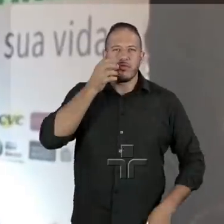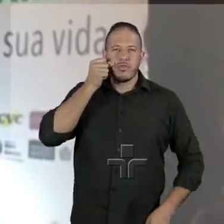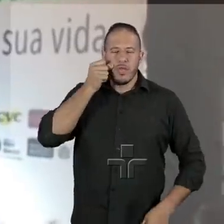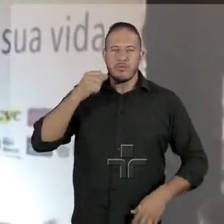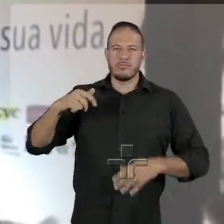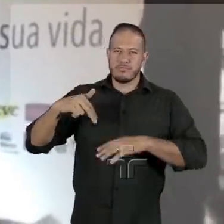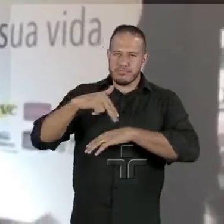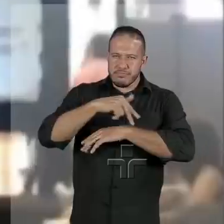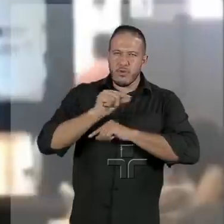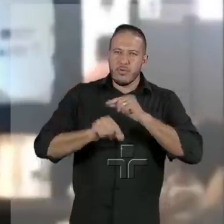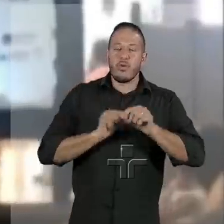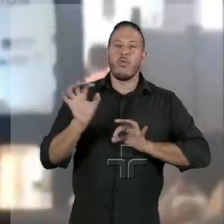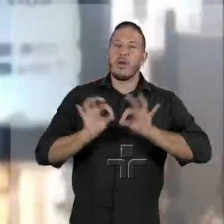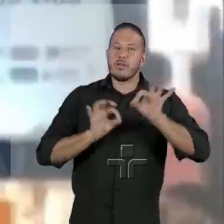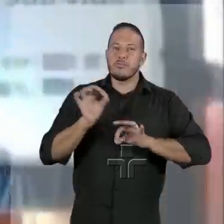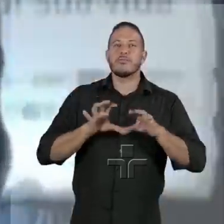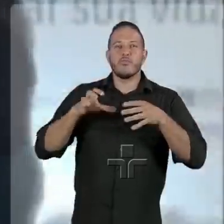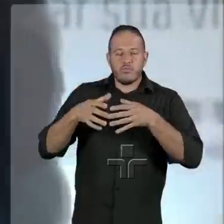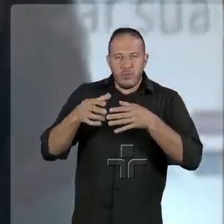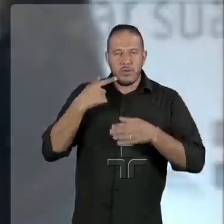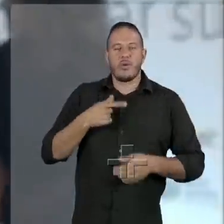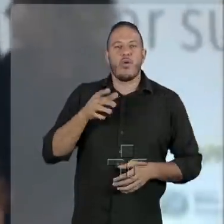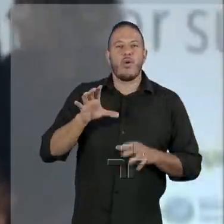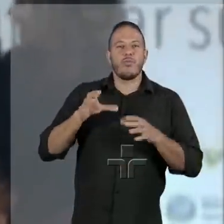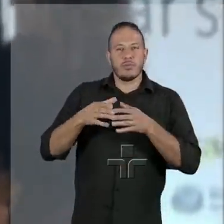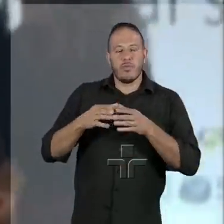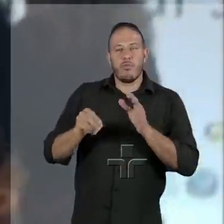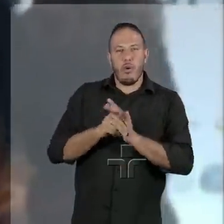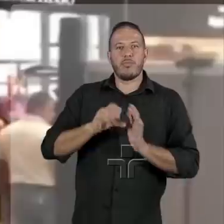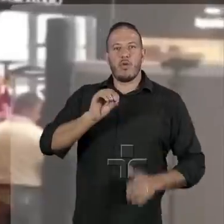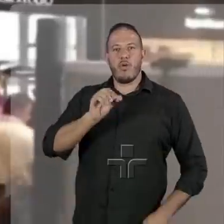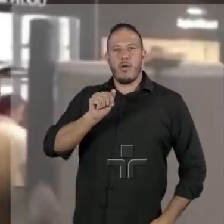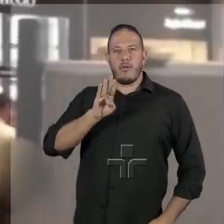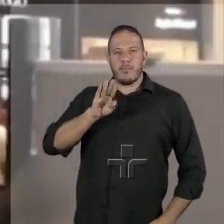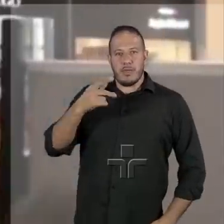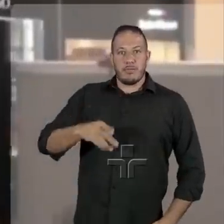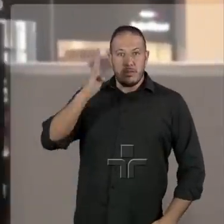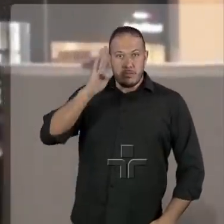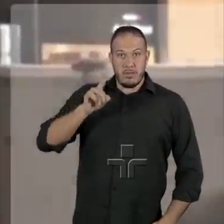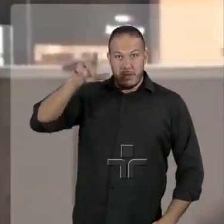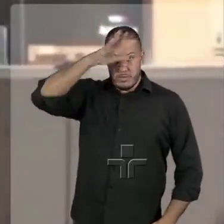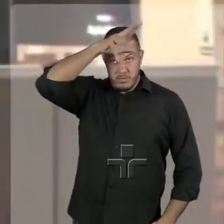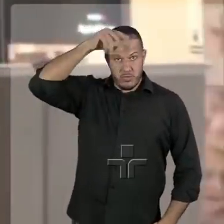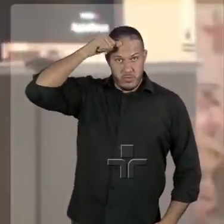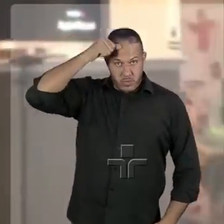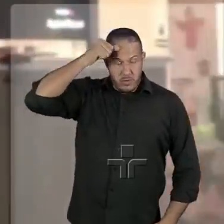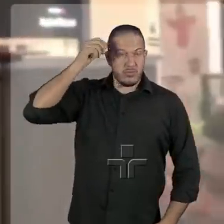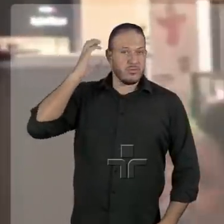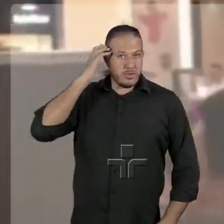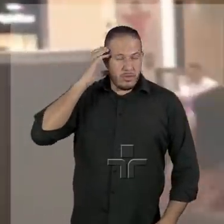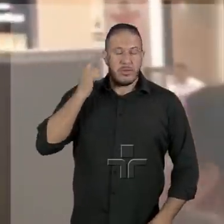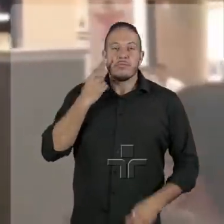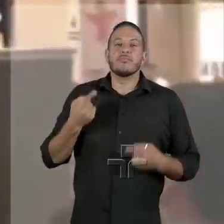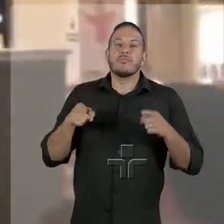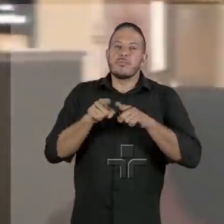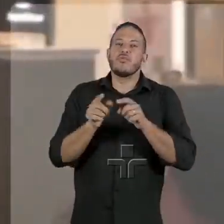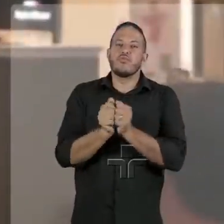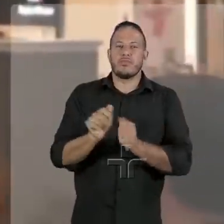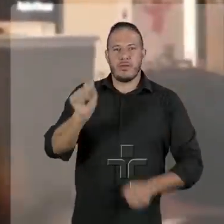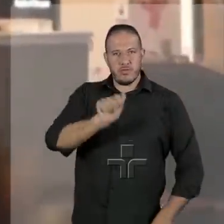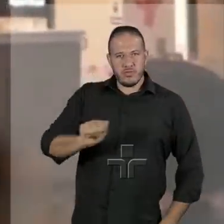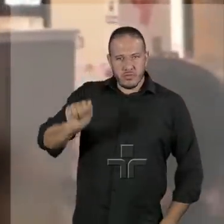foi organizado pela Comissão de Infância e Juventude da Ordem dos Advogados do Brasil de Mato Grosso, em parceria com a Associação